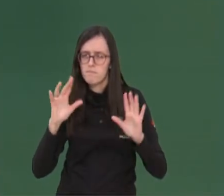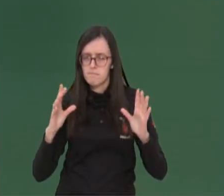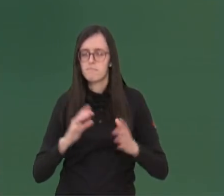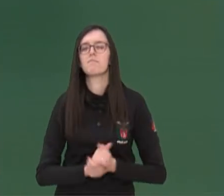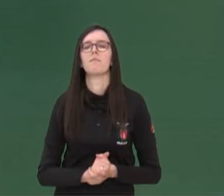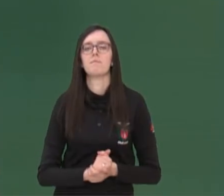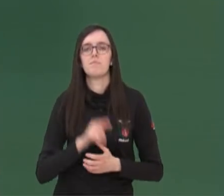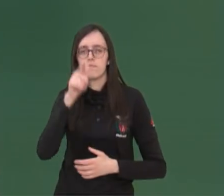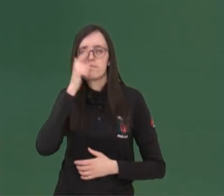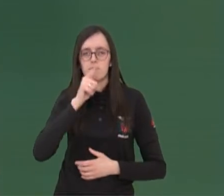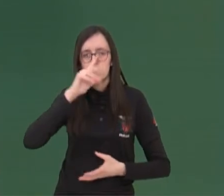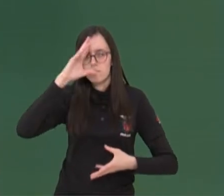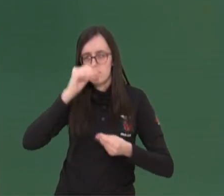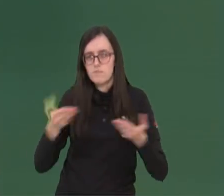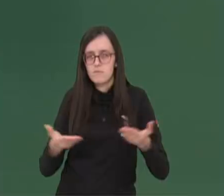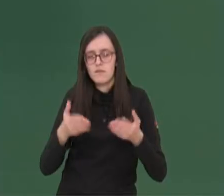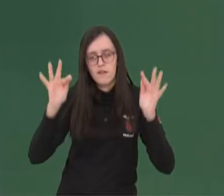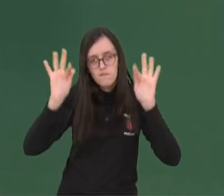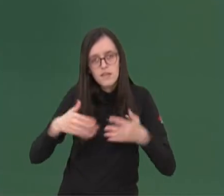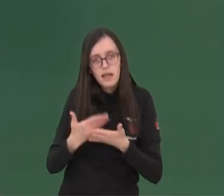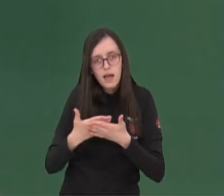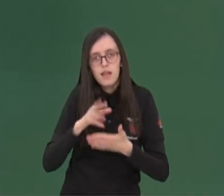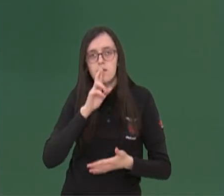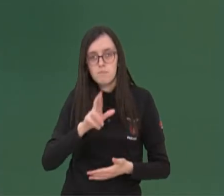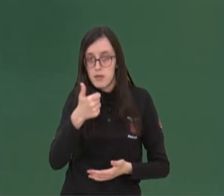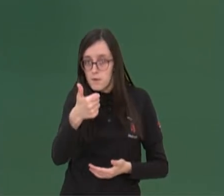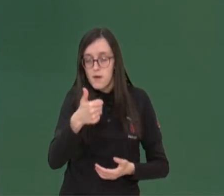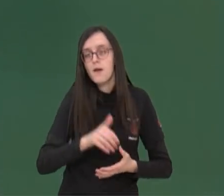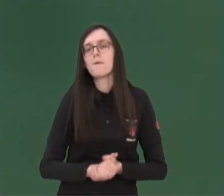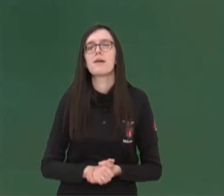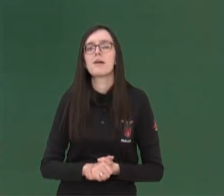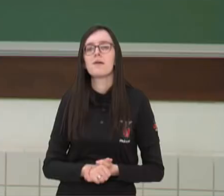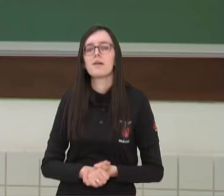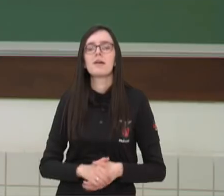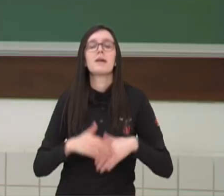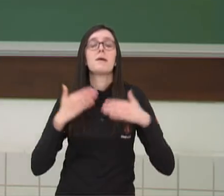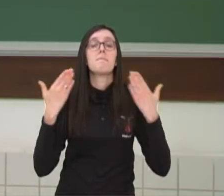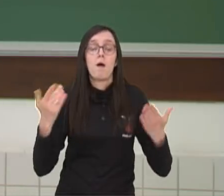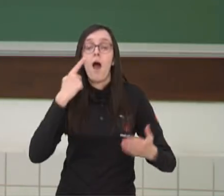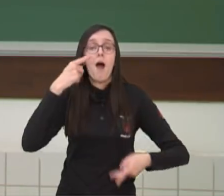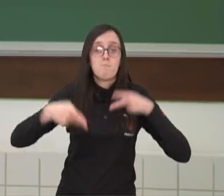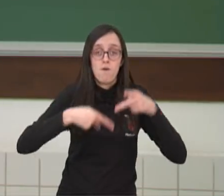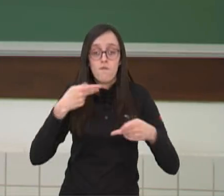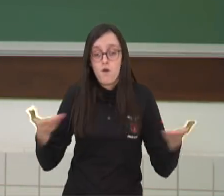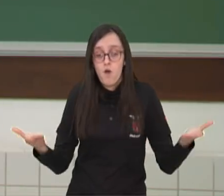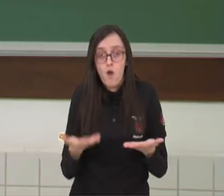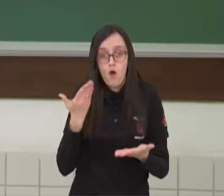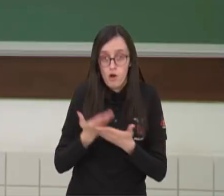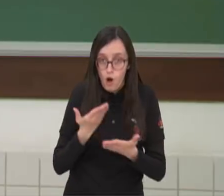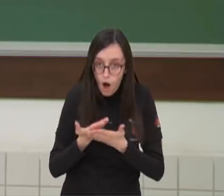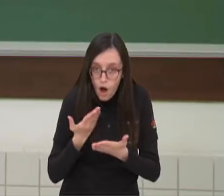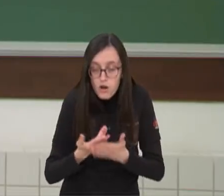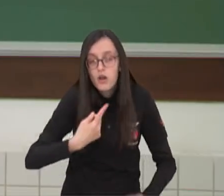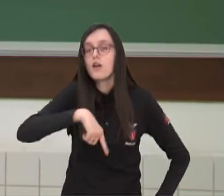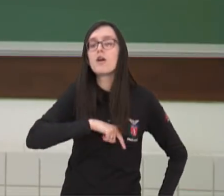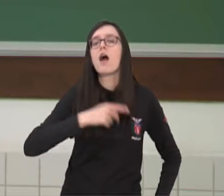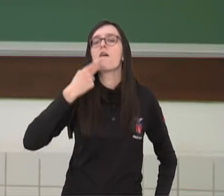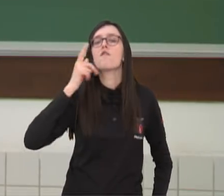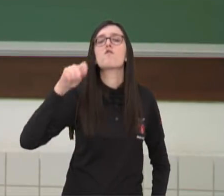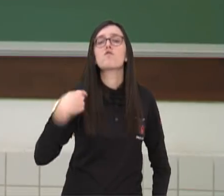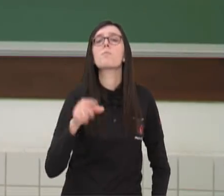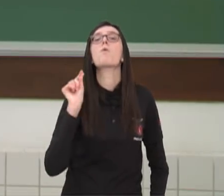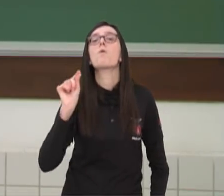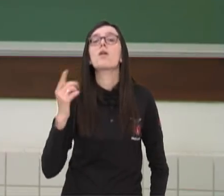questão. Você fechou a aula de hoje respondendo isso aí, ok? Povo, na aula de hoje, nós falamos